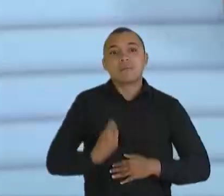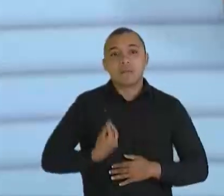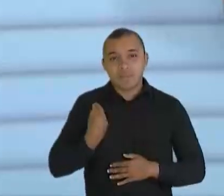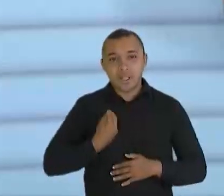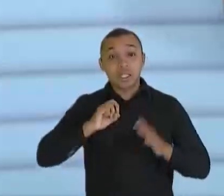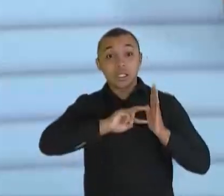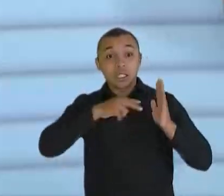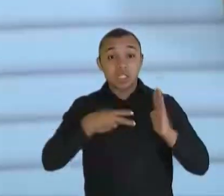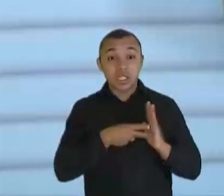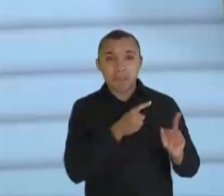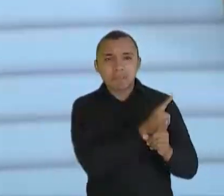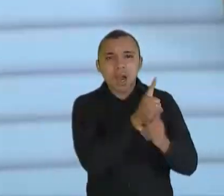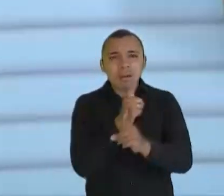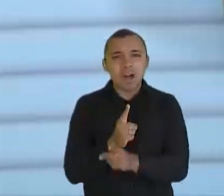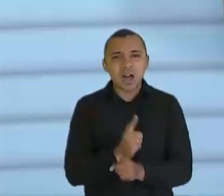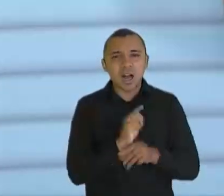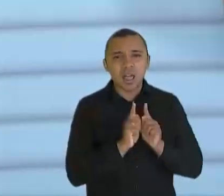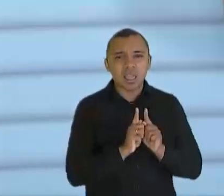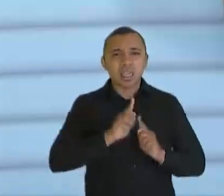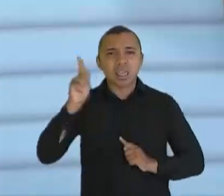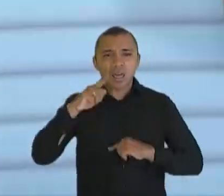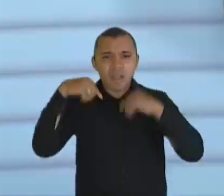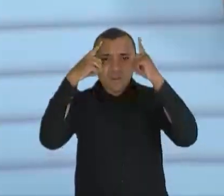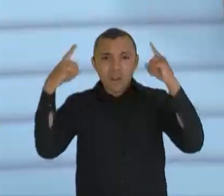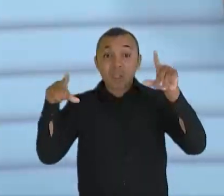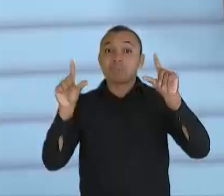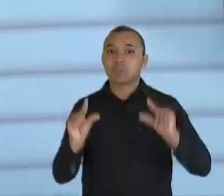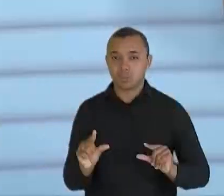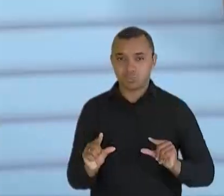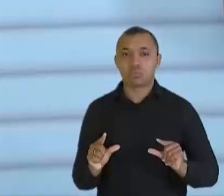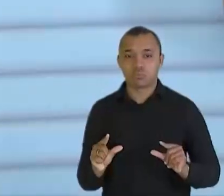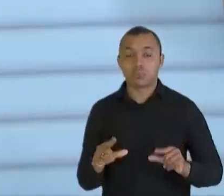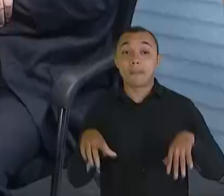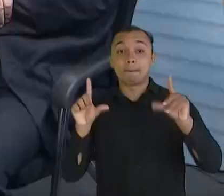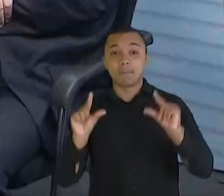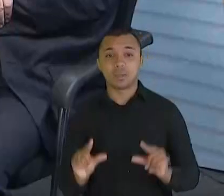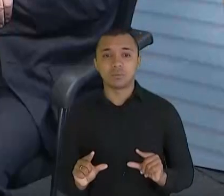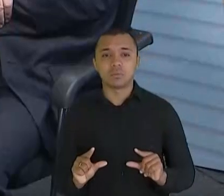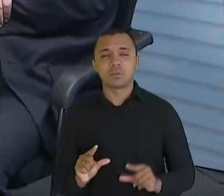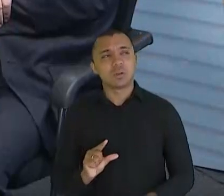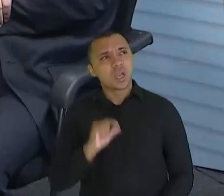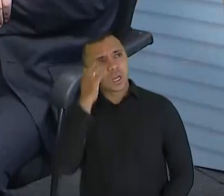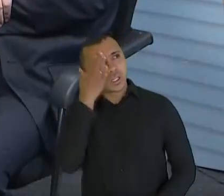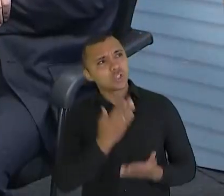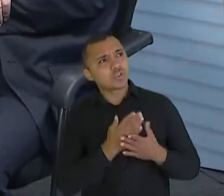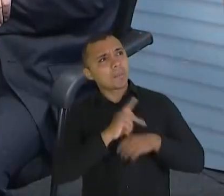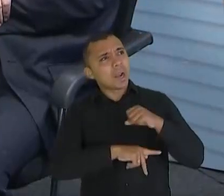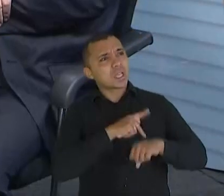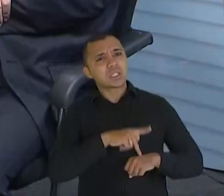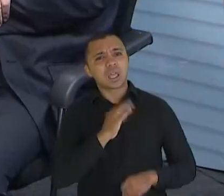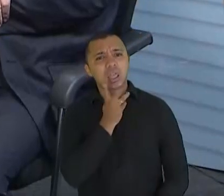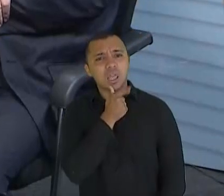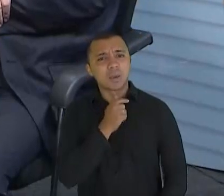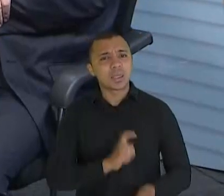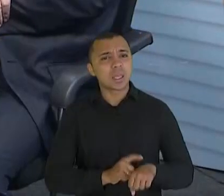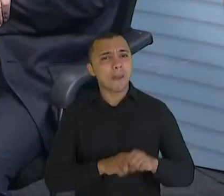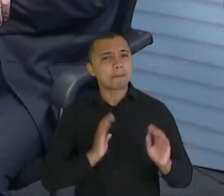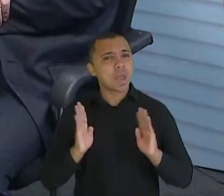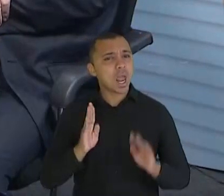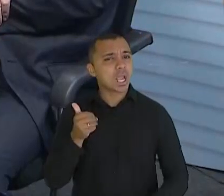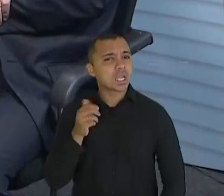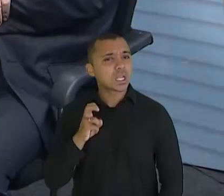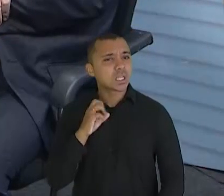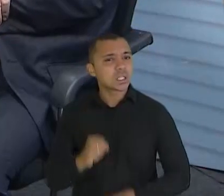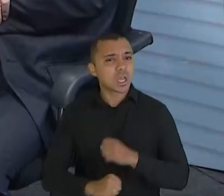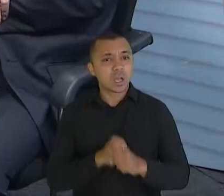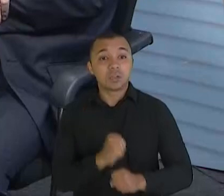os indicadores de violência. Isso no Brasil vai demorar no mínimo 15 anos. Não, a Colômbia